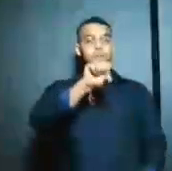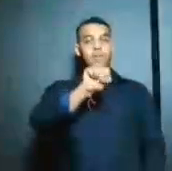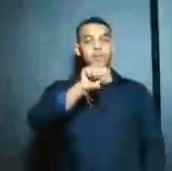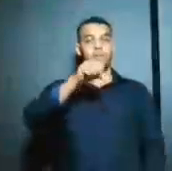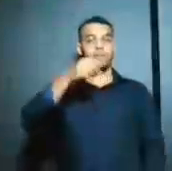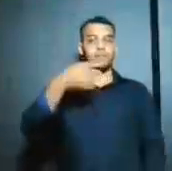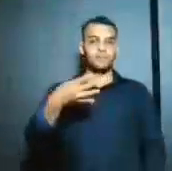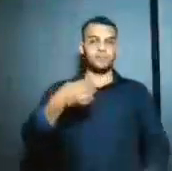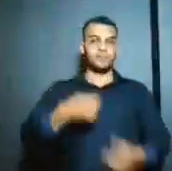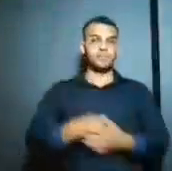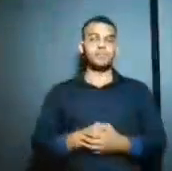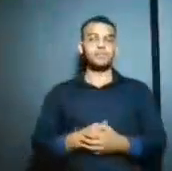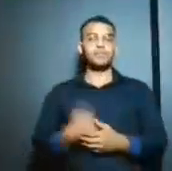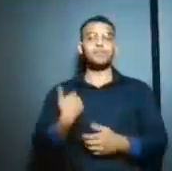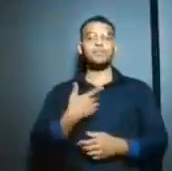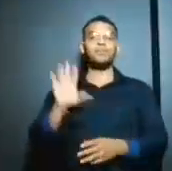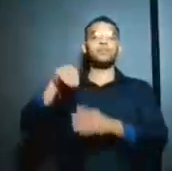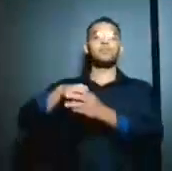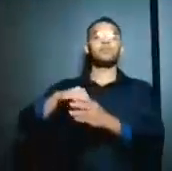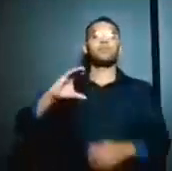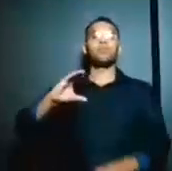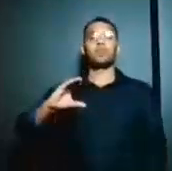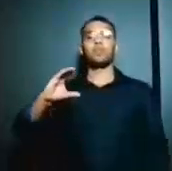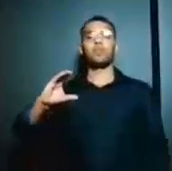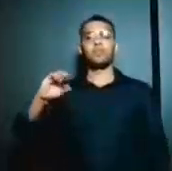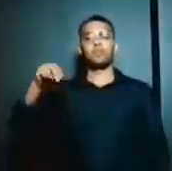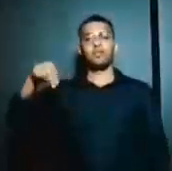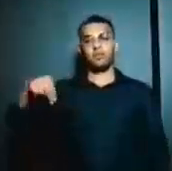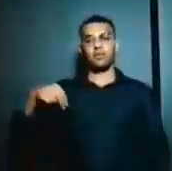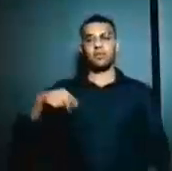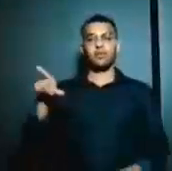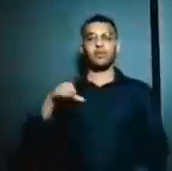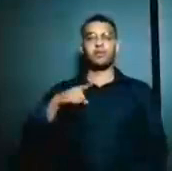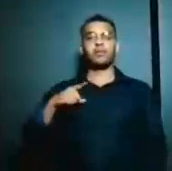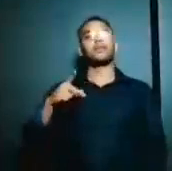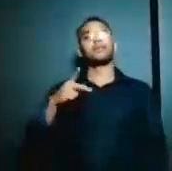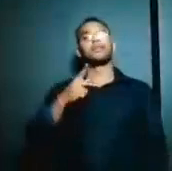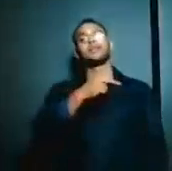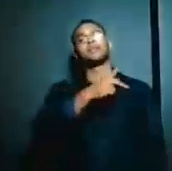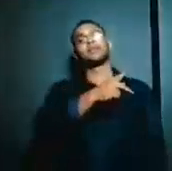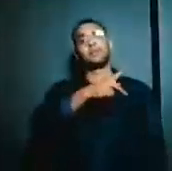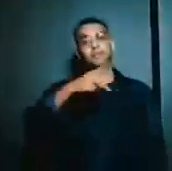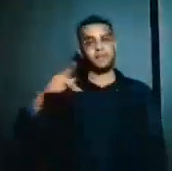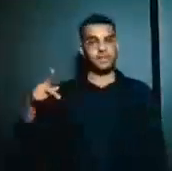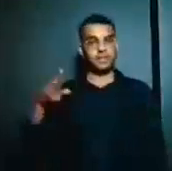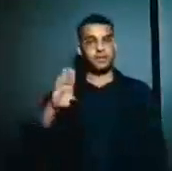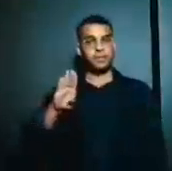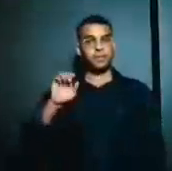Nós estamos lá na CCJ, da nossa presidente Bia Kicis, um grande beijo para a Bia.